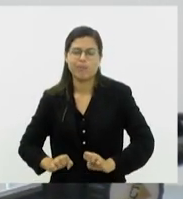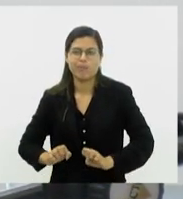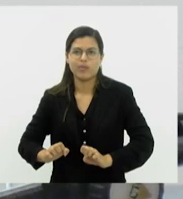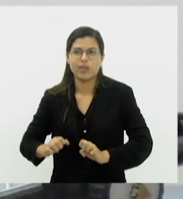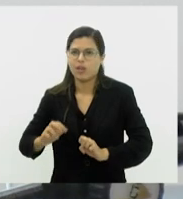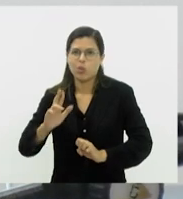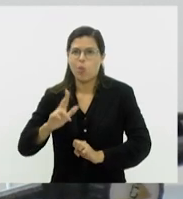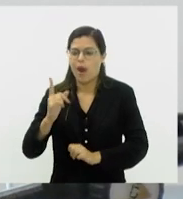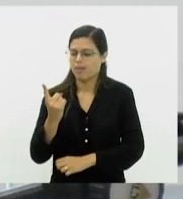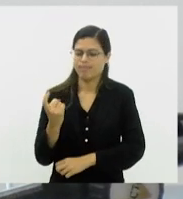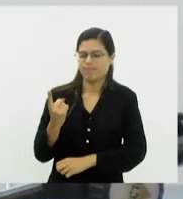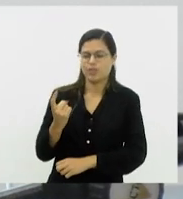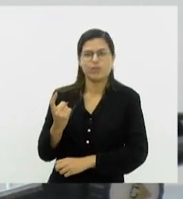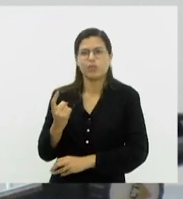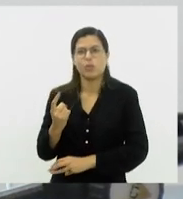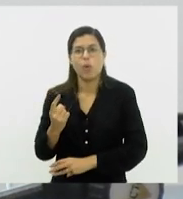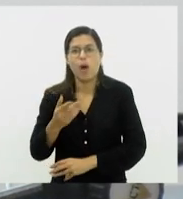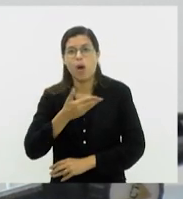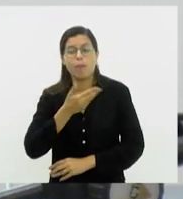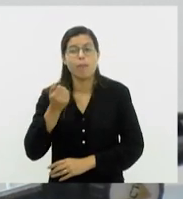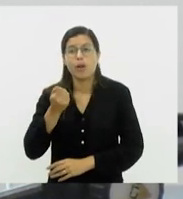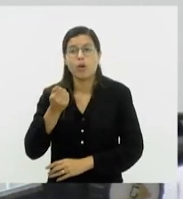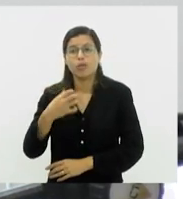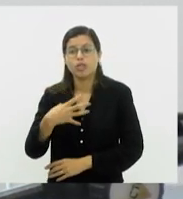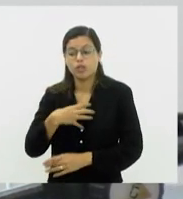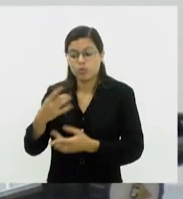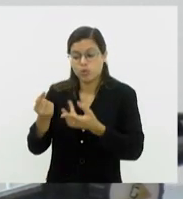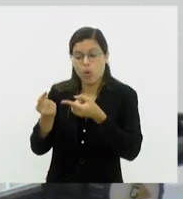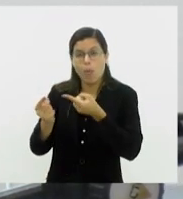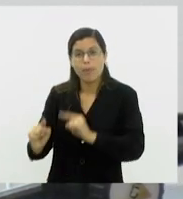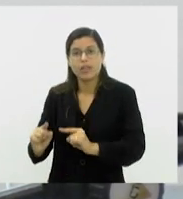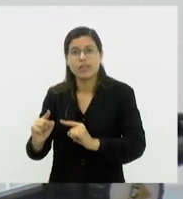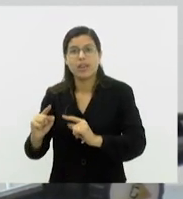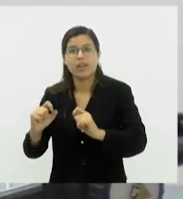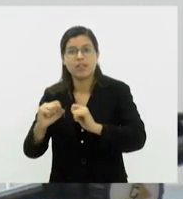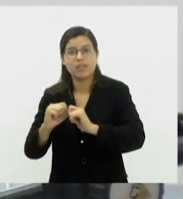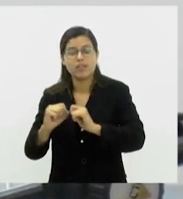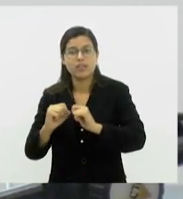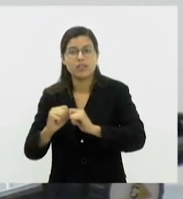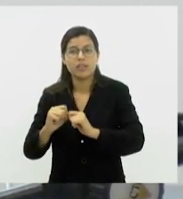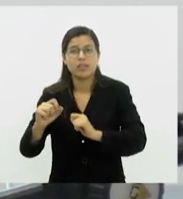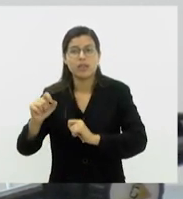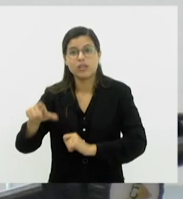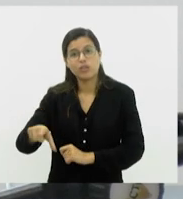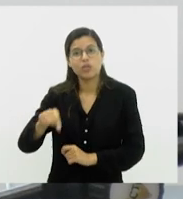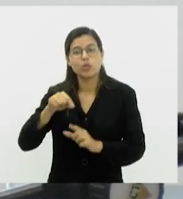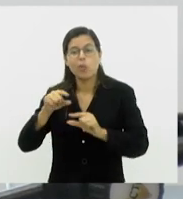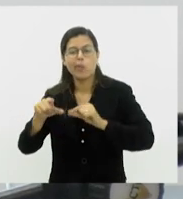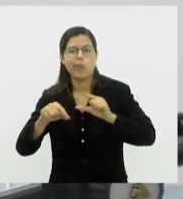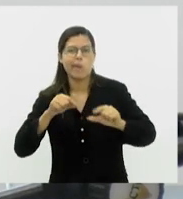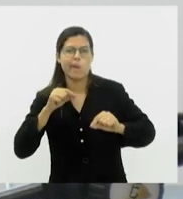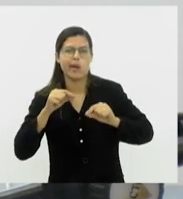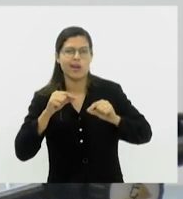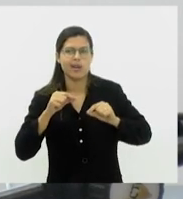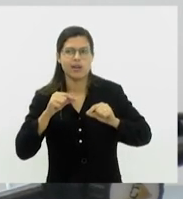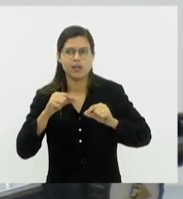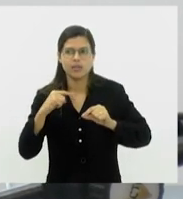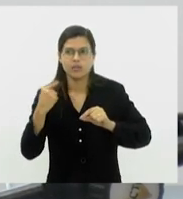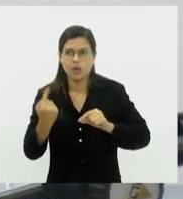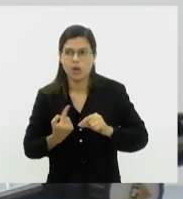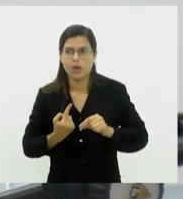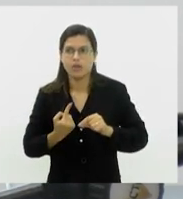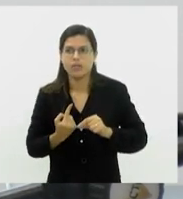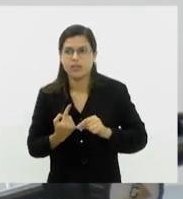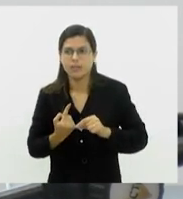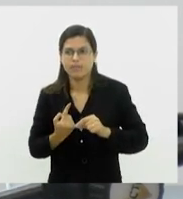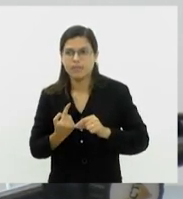isoladamente e a melhor forma de combatê-los é fazer com que as nossas escolhas não se limite a algo